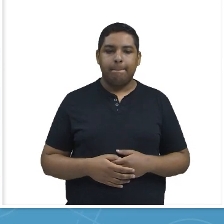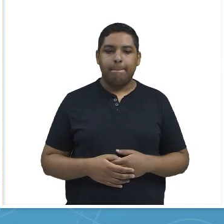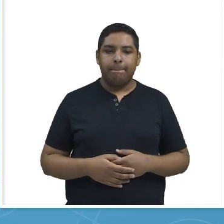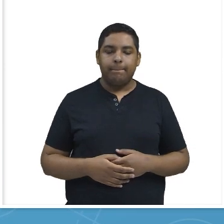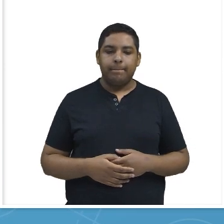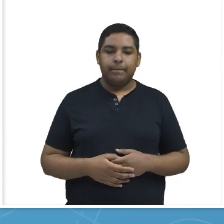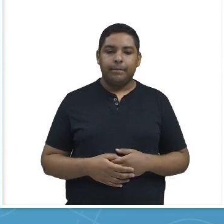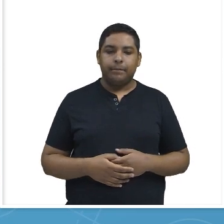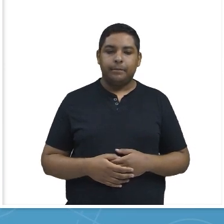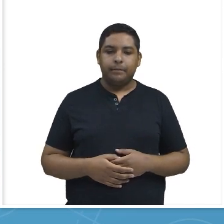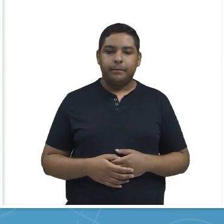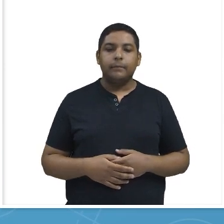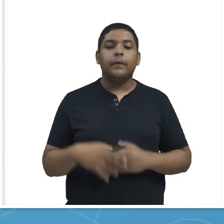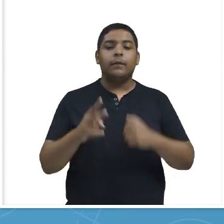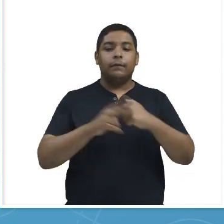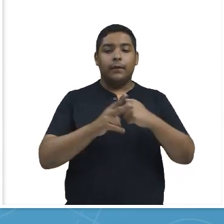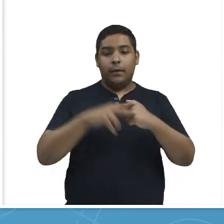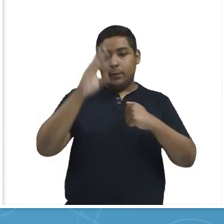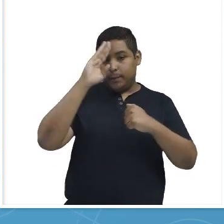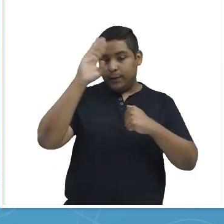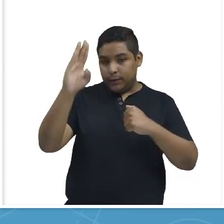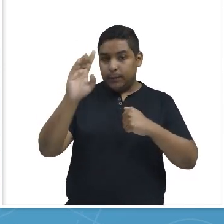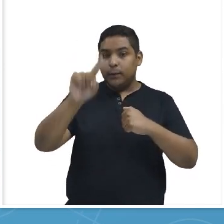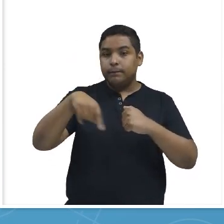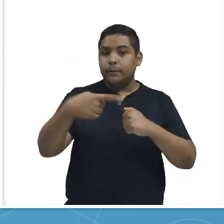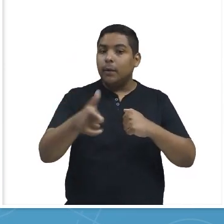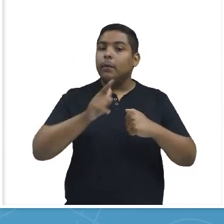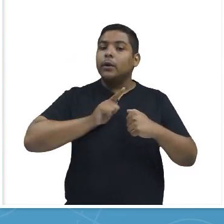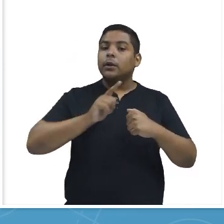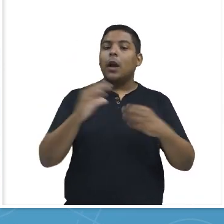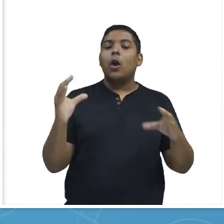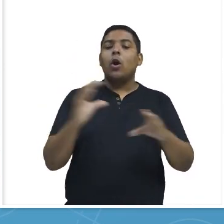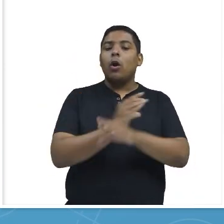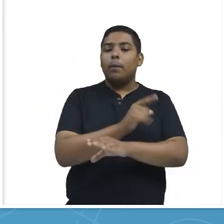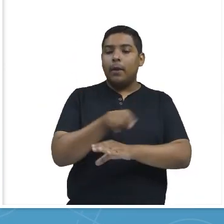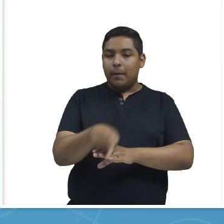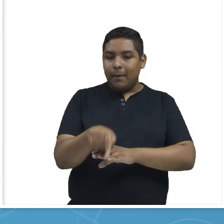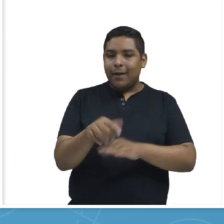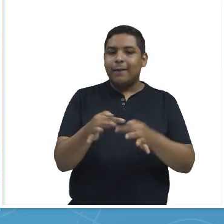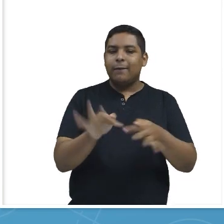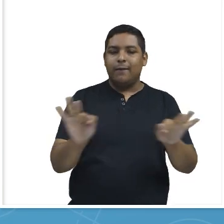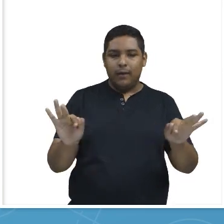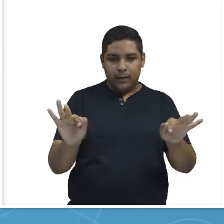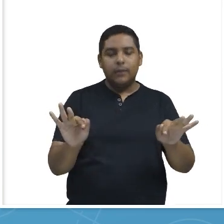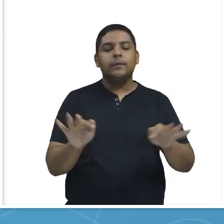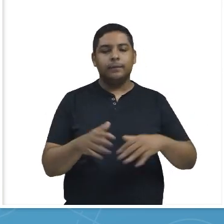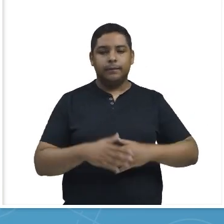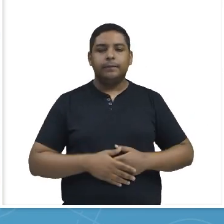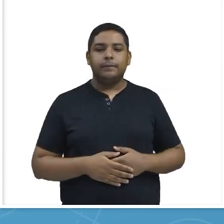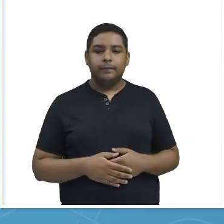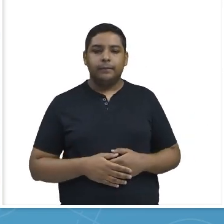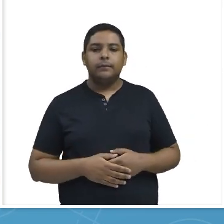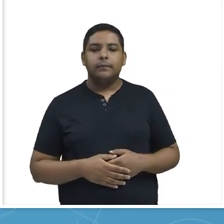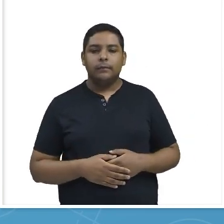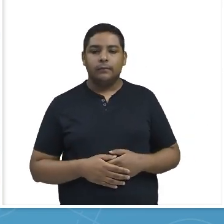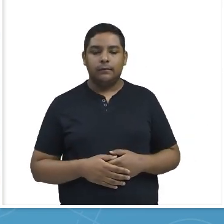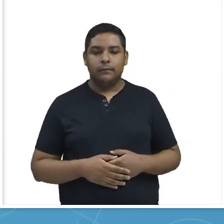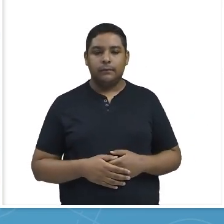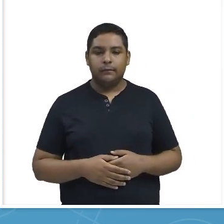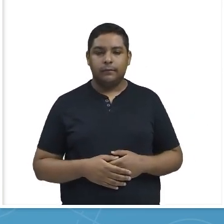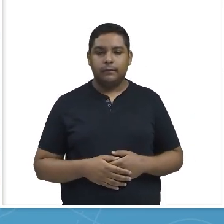verbo principal, em seguida o complemento da sua frase. Dependendo dela, você vai ter um complemento